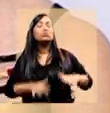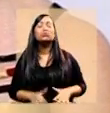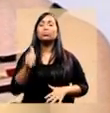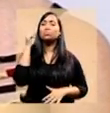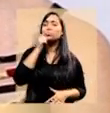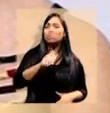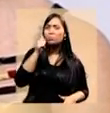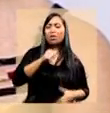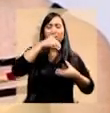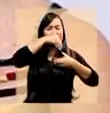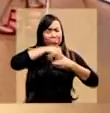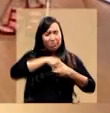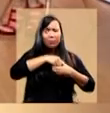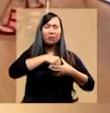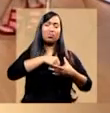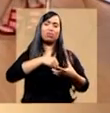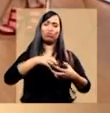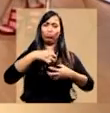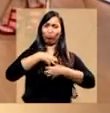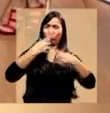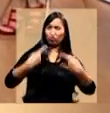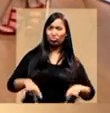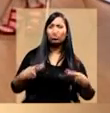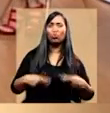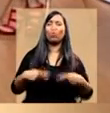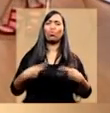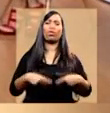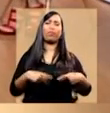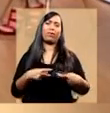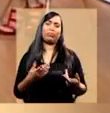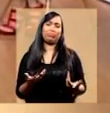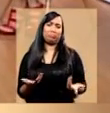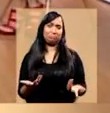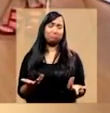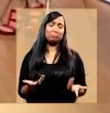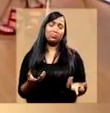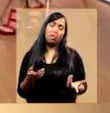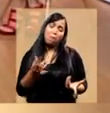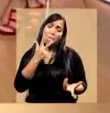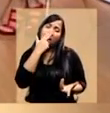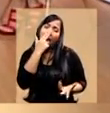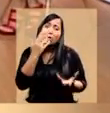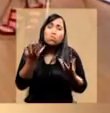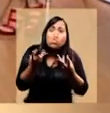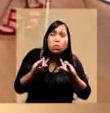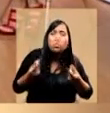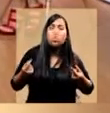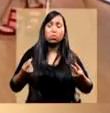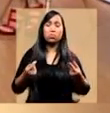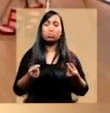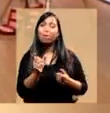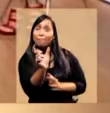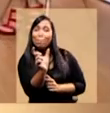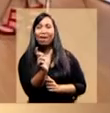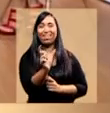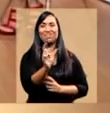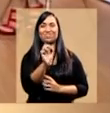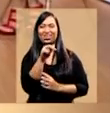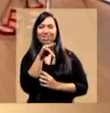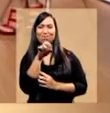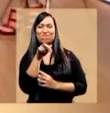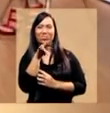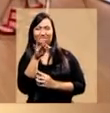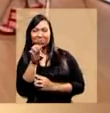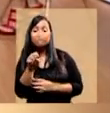mulher, né, interiormente, né, sua honra aí subjetiva, e isso sensibiliza. Não só essa palavra, louca, Sim, né, mas que a